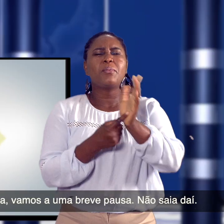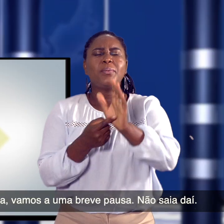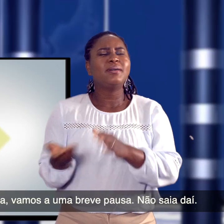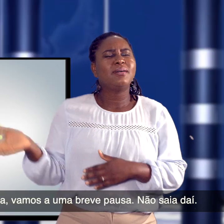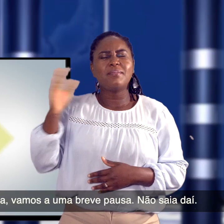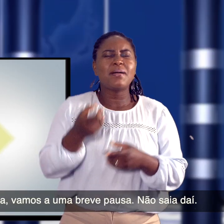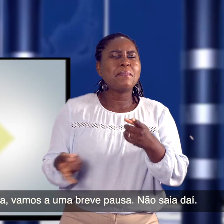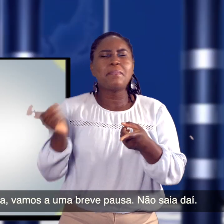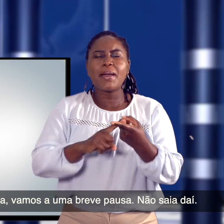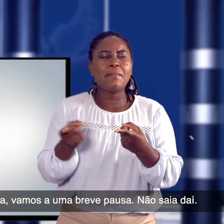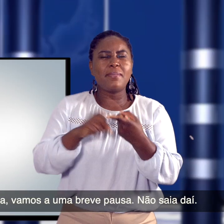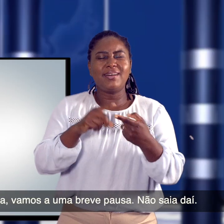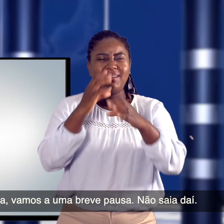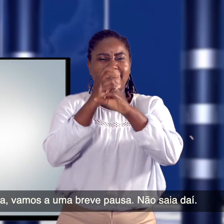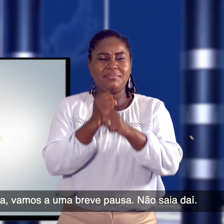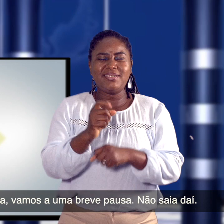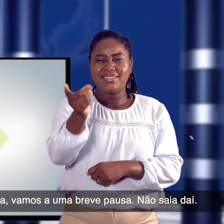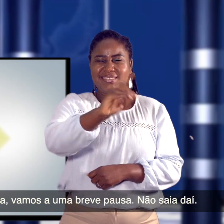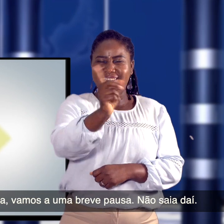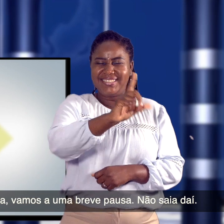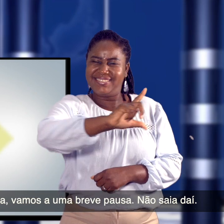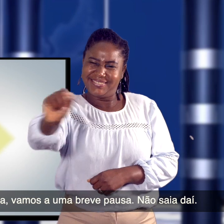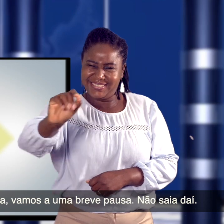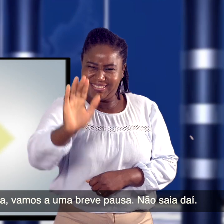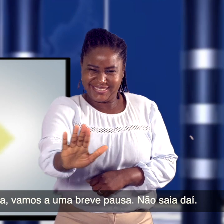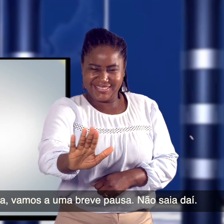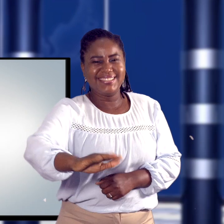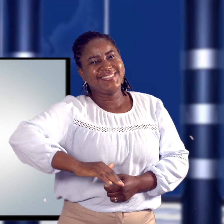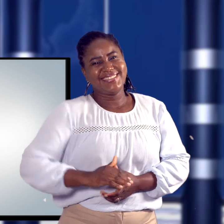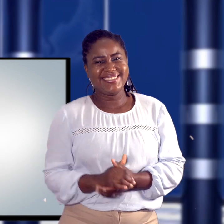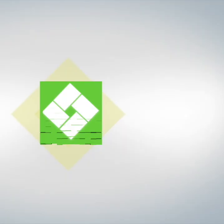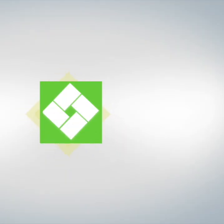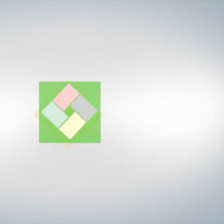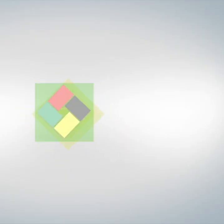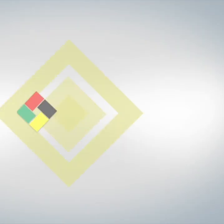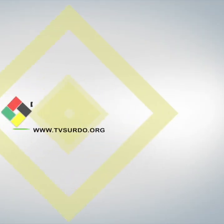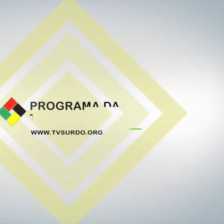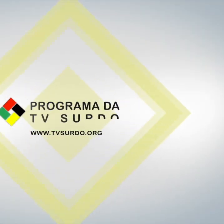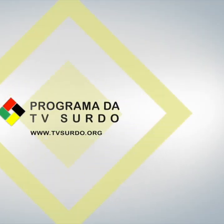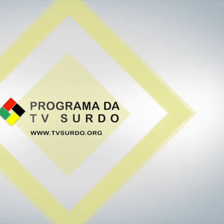Com esta peça, vamos a uma breve pausa. Não saia daí.